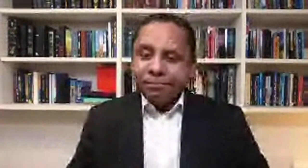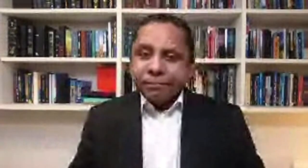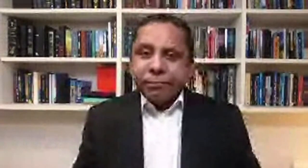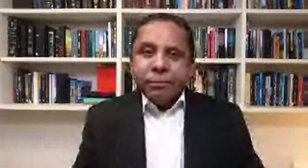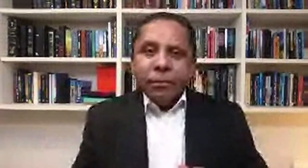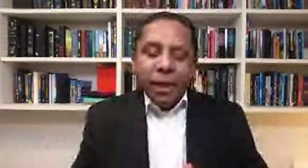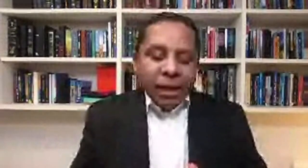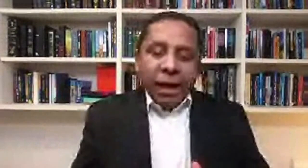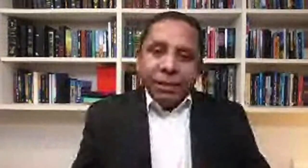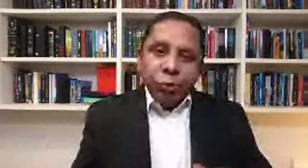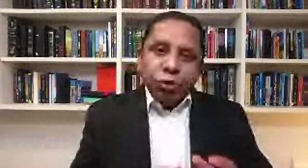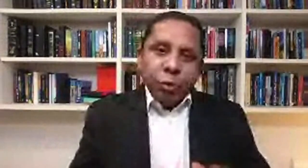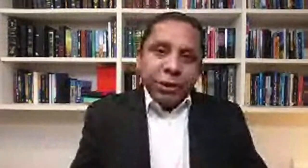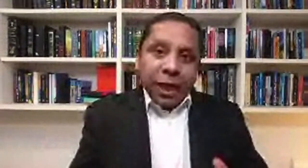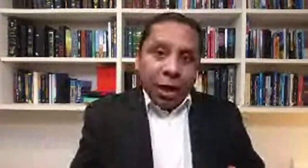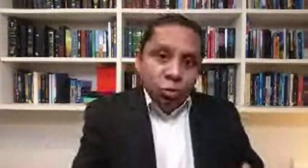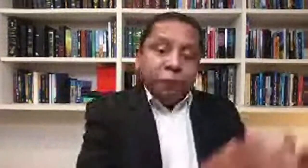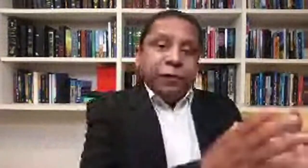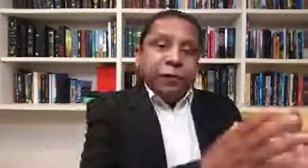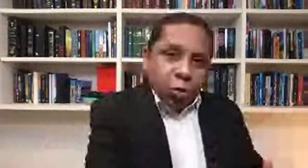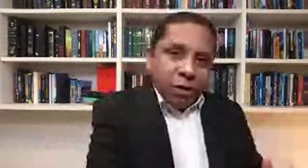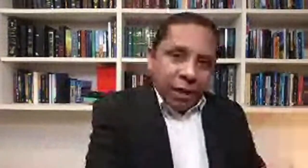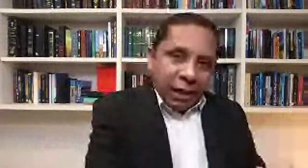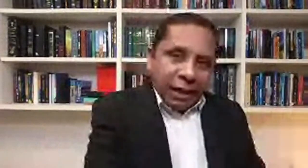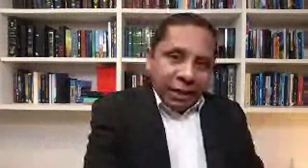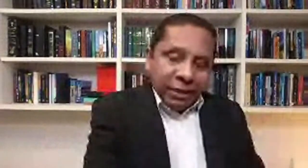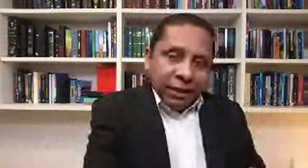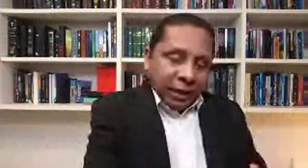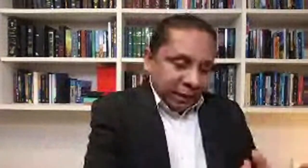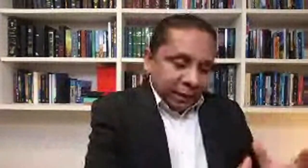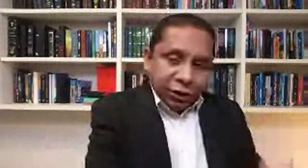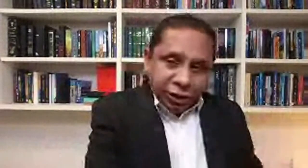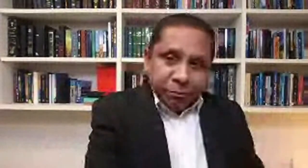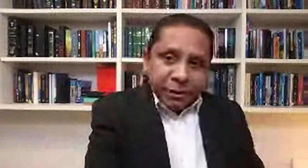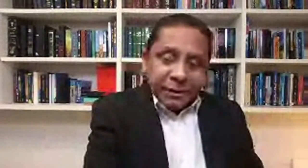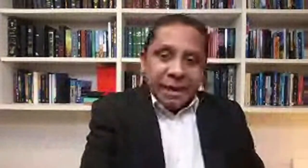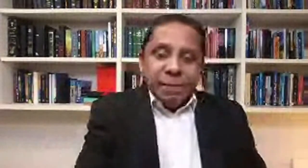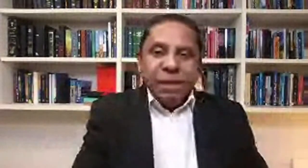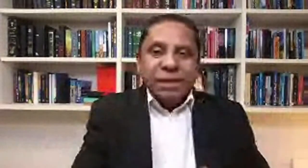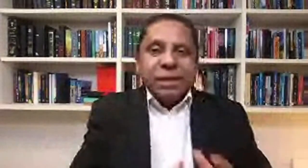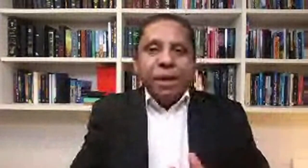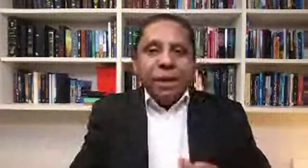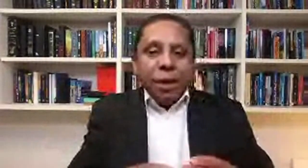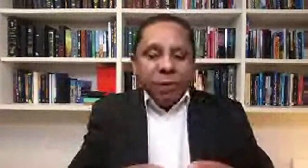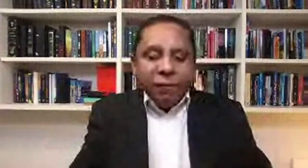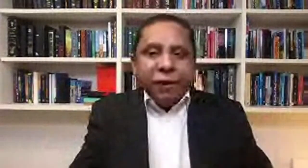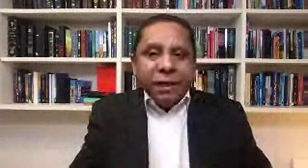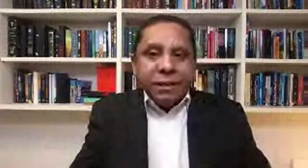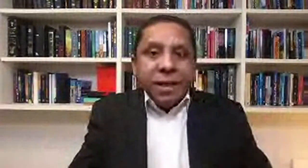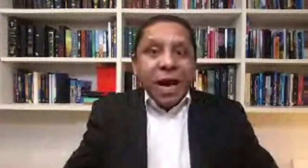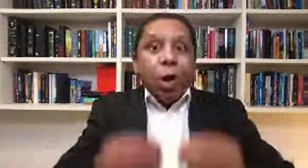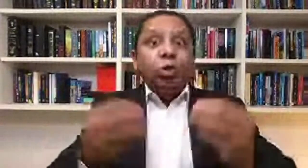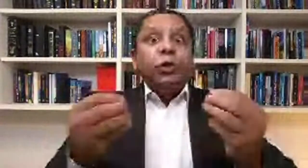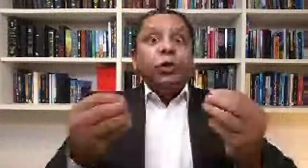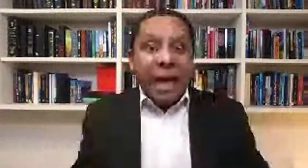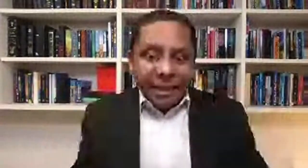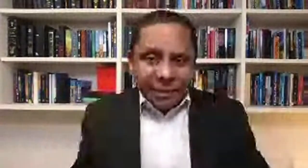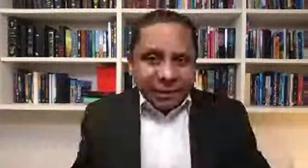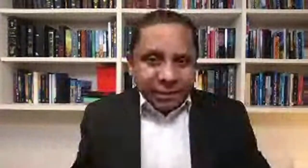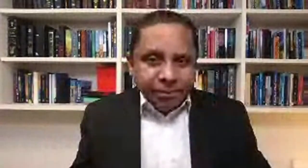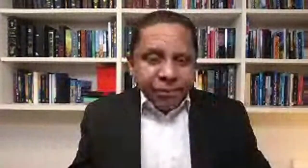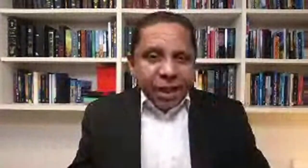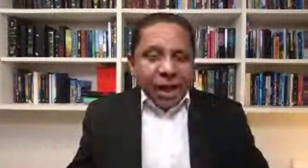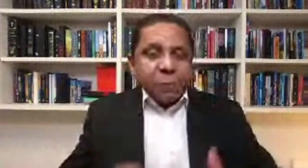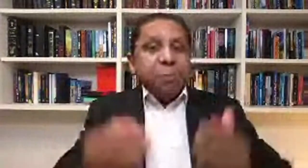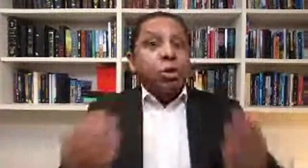direta, não somente a um fiel, a esse Antipas, mas também é uma referência aos